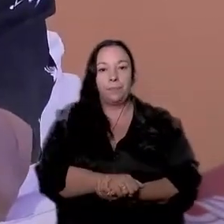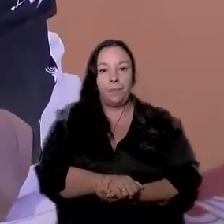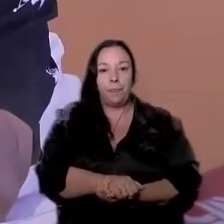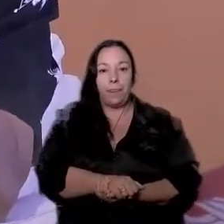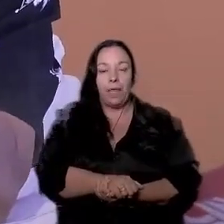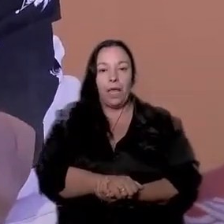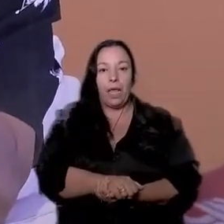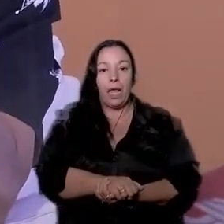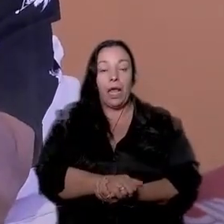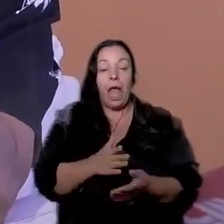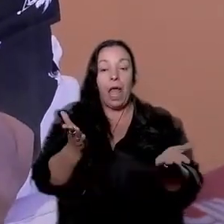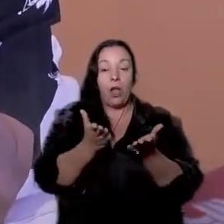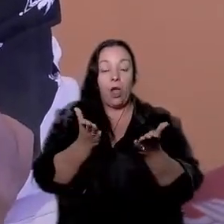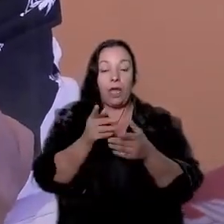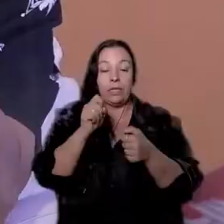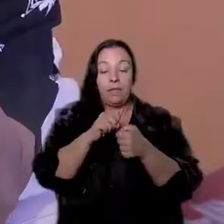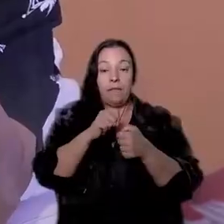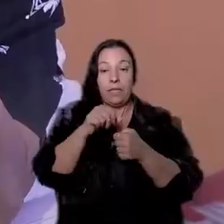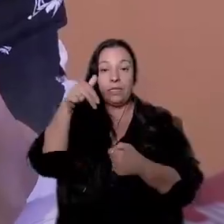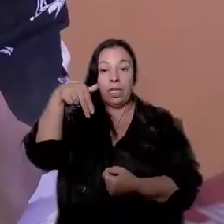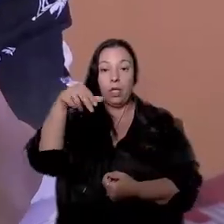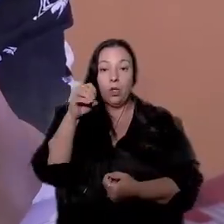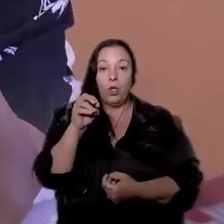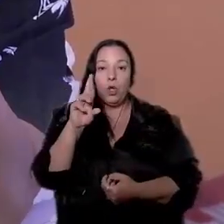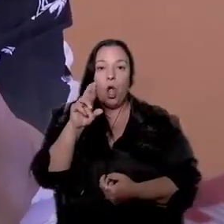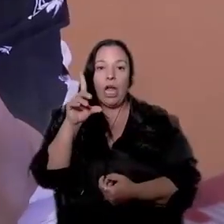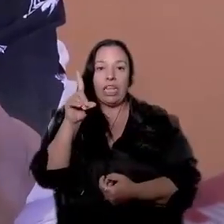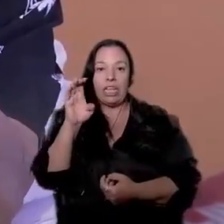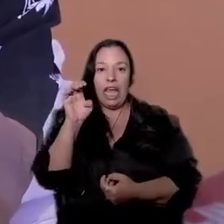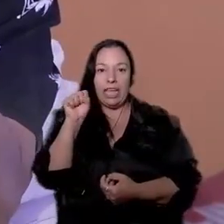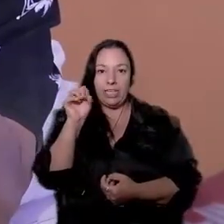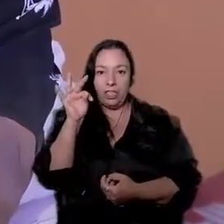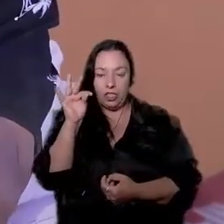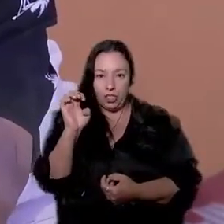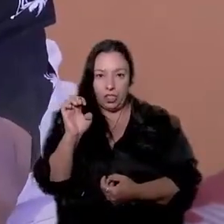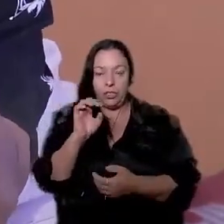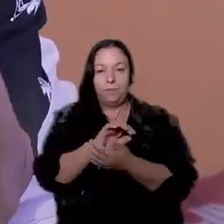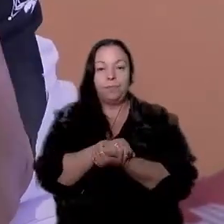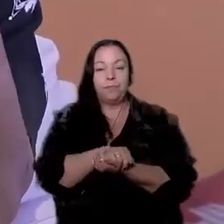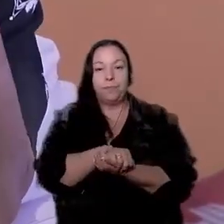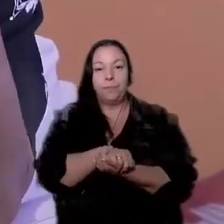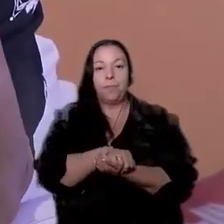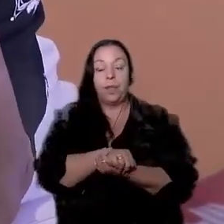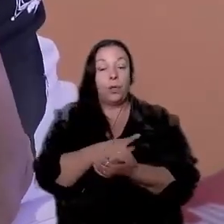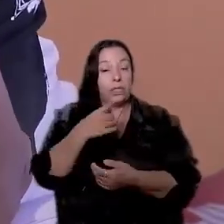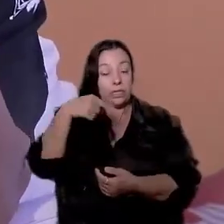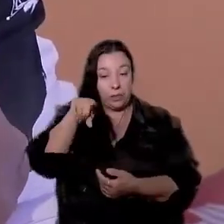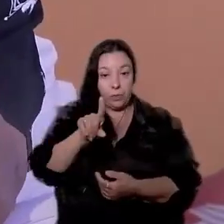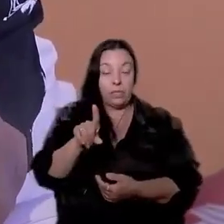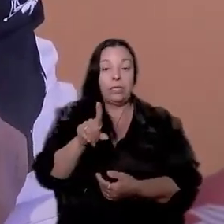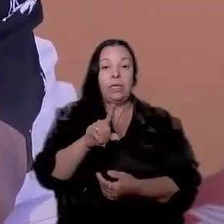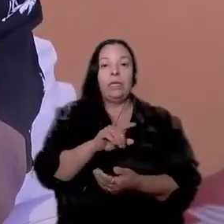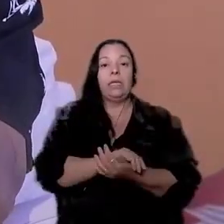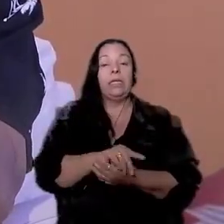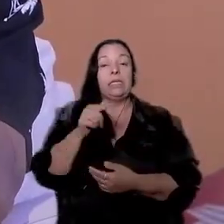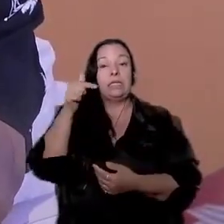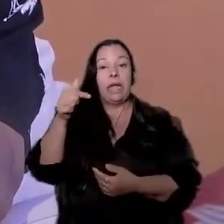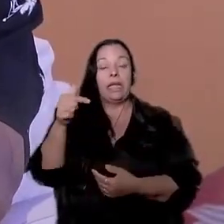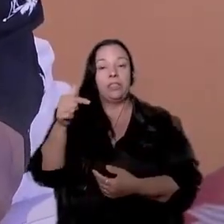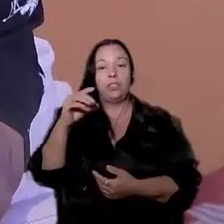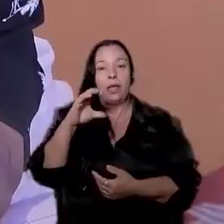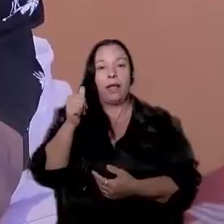está se repetindo no Nordeste, que muitas cidadezinhas pequenas do Norte, que nós não conseguimos ir, porque nós só fomos nas 7